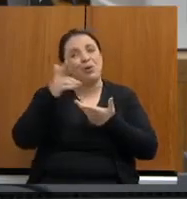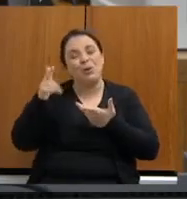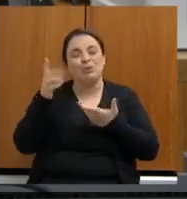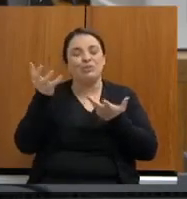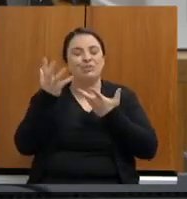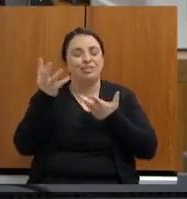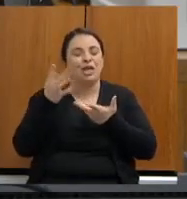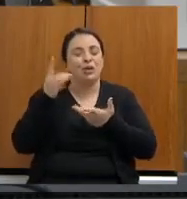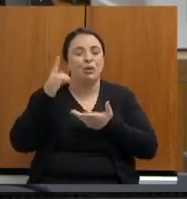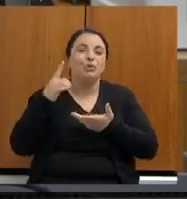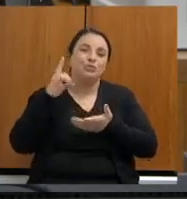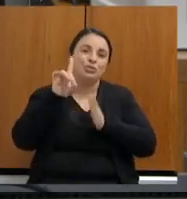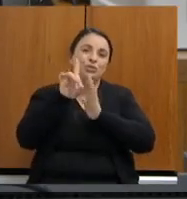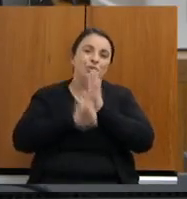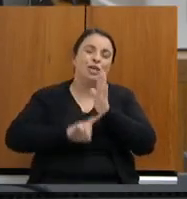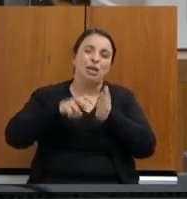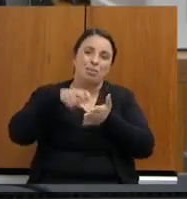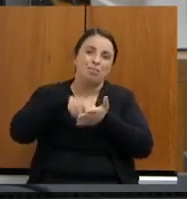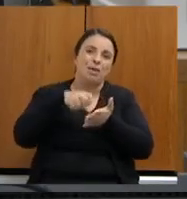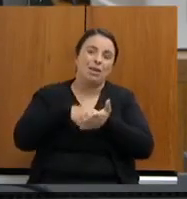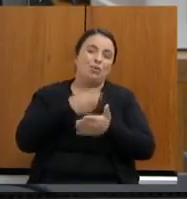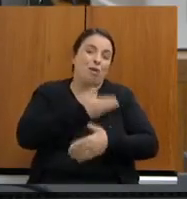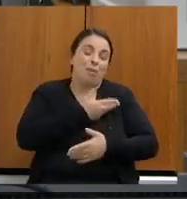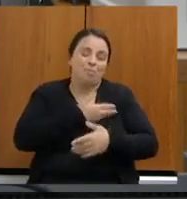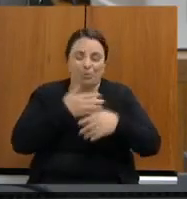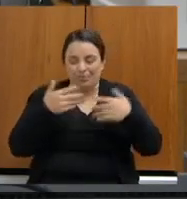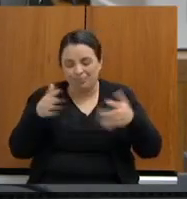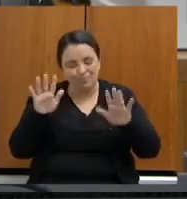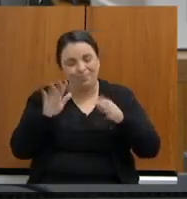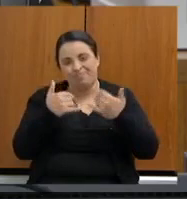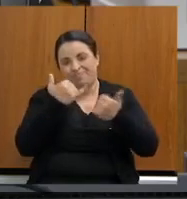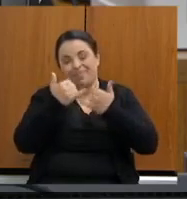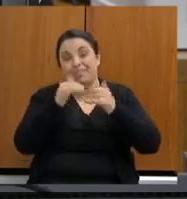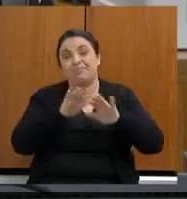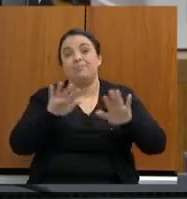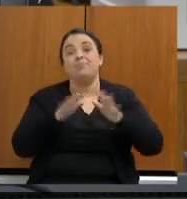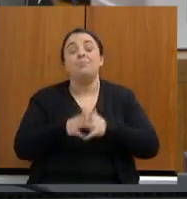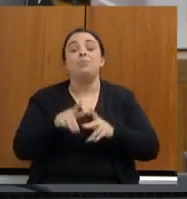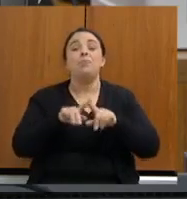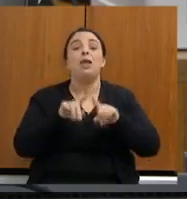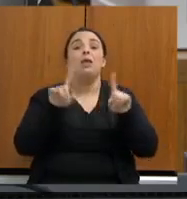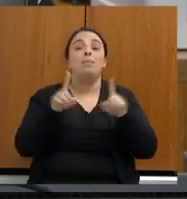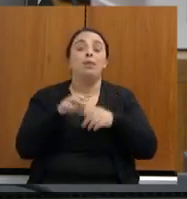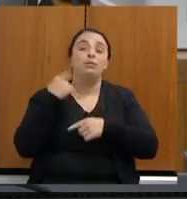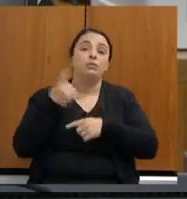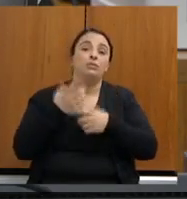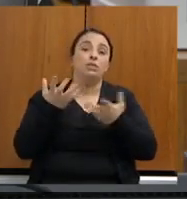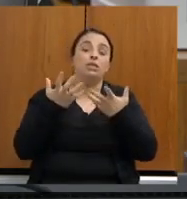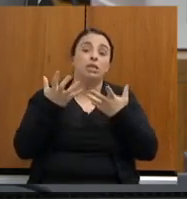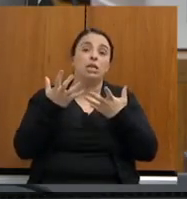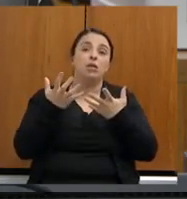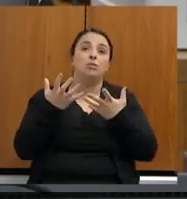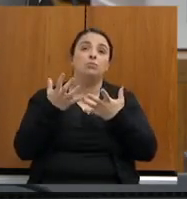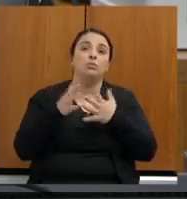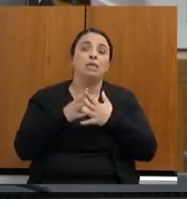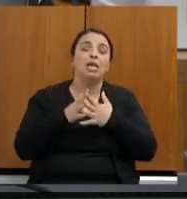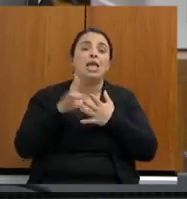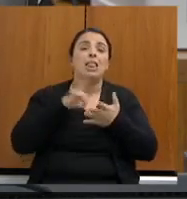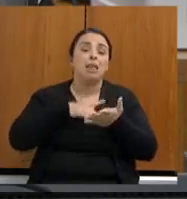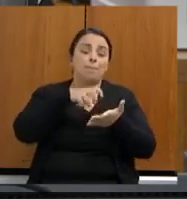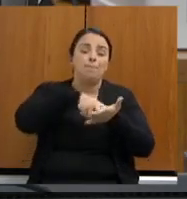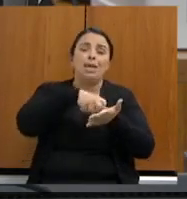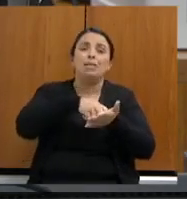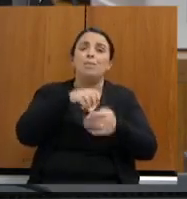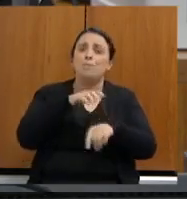então a gente sabe do posicionamento se eu não só como secretário mas como jurista é de realmente temos penas mais continente uma produtividade